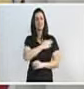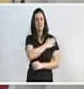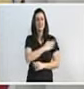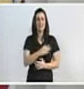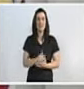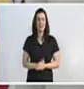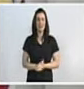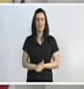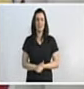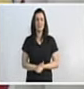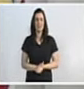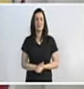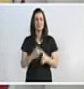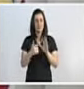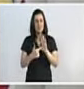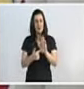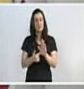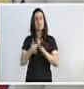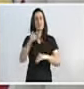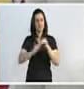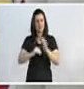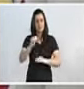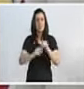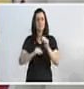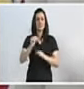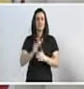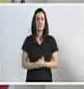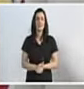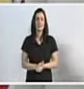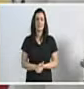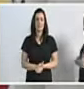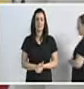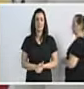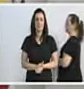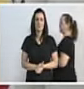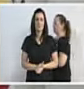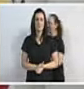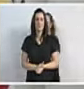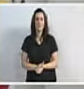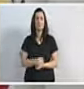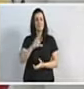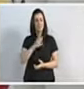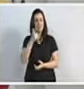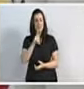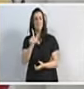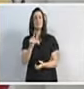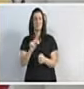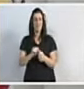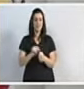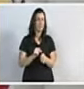ter mostrado as suas ações nos 4 anos que foi prefeito, né, conseguiu fazer isso,